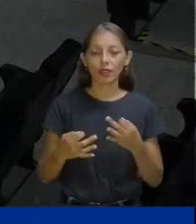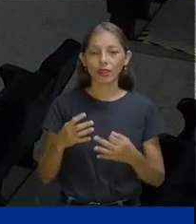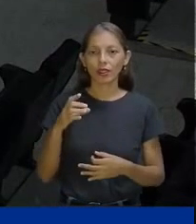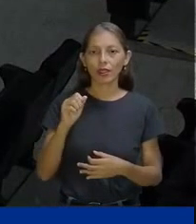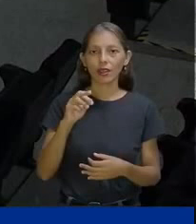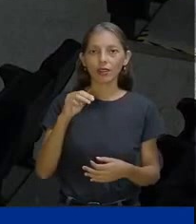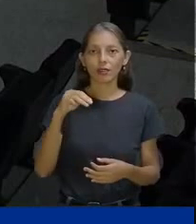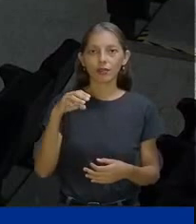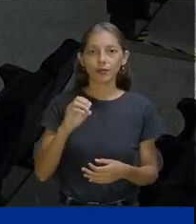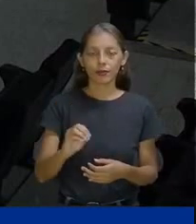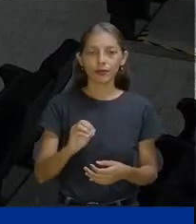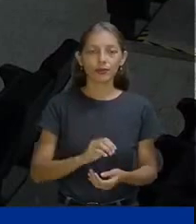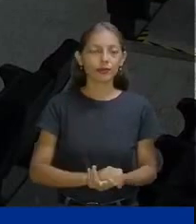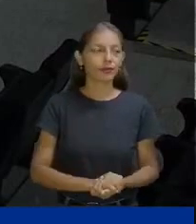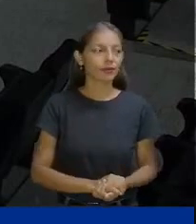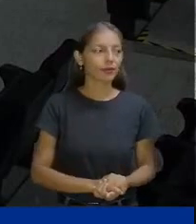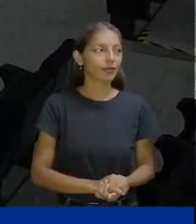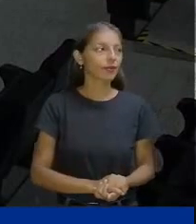de louvar